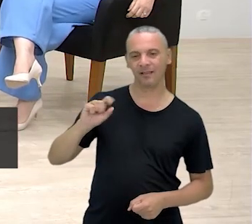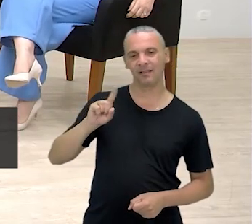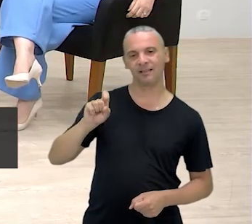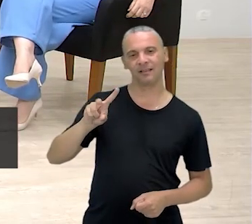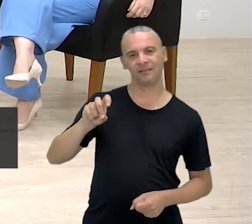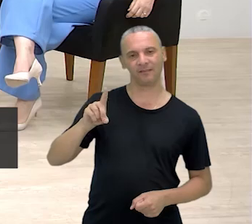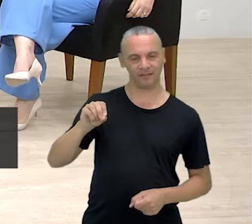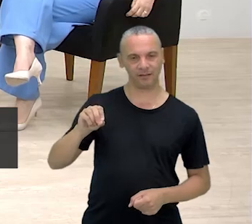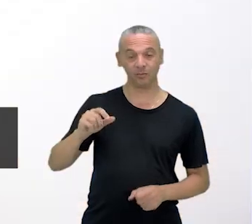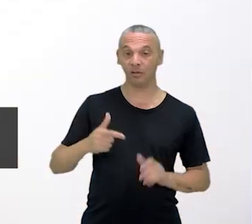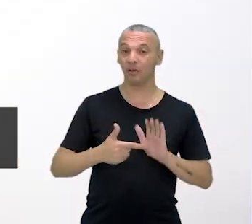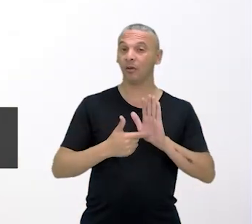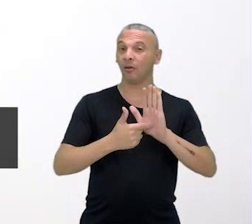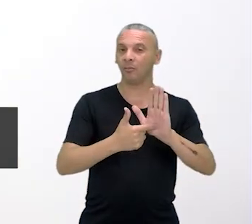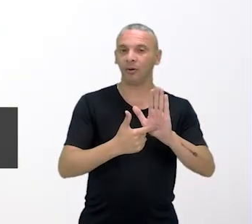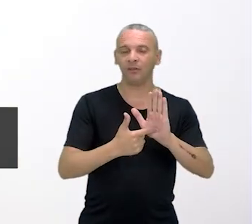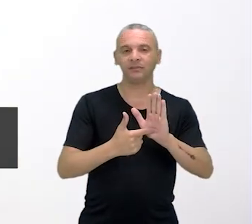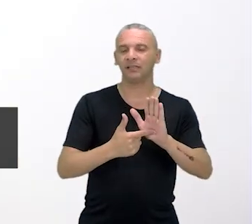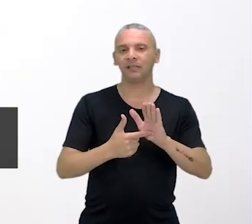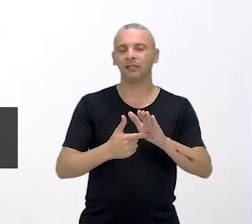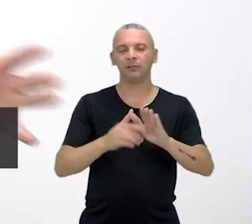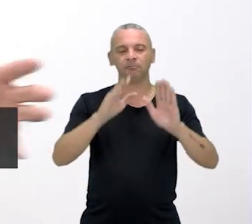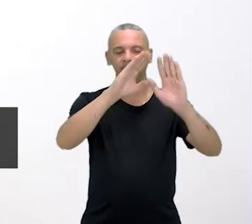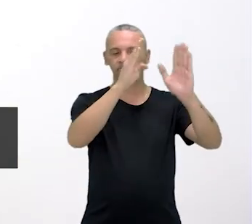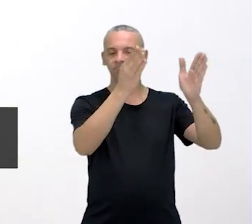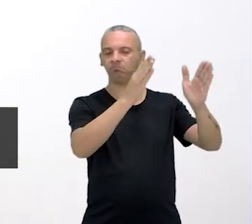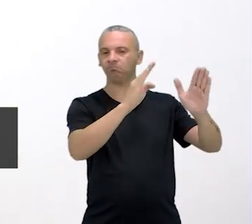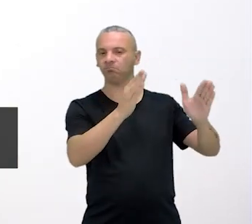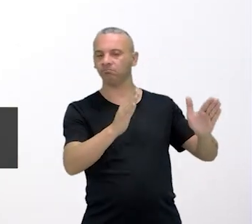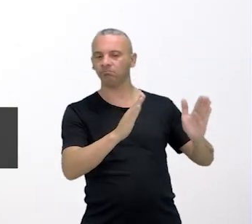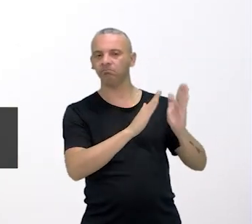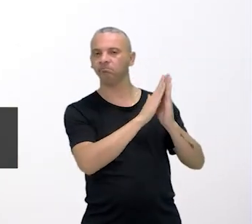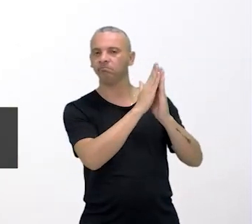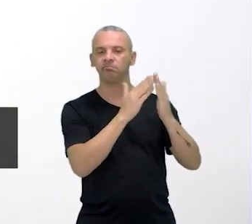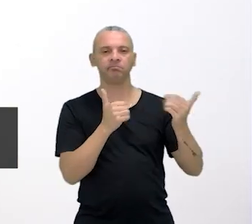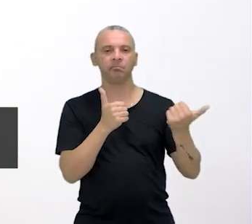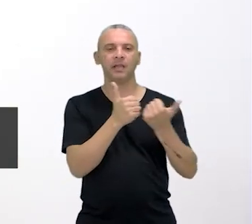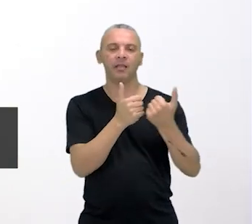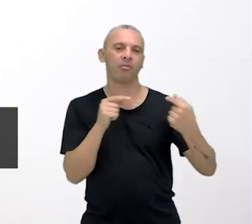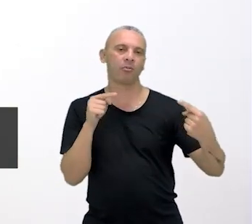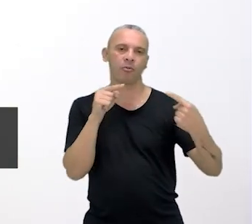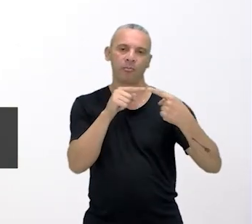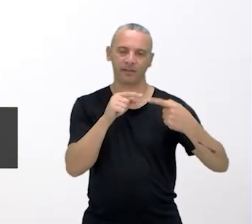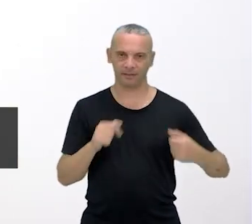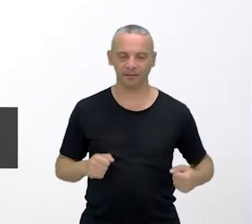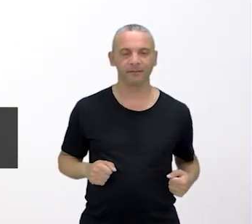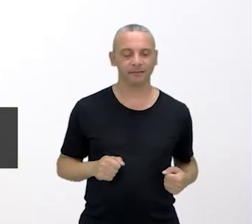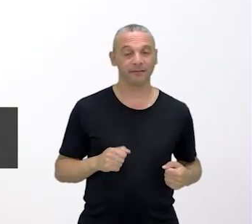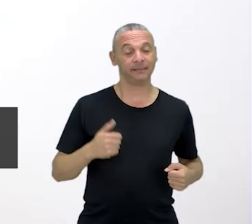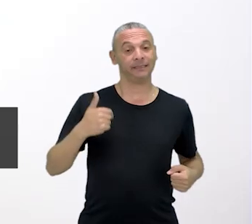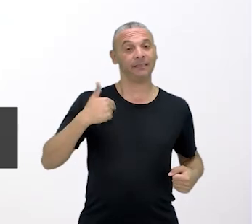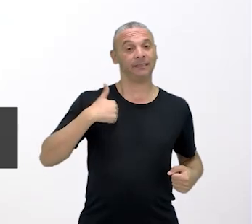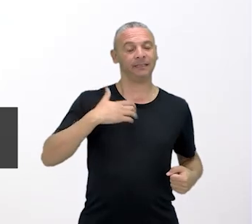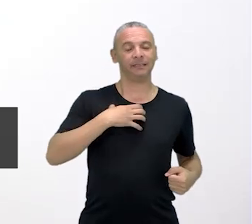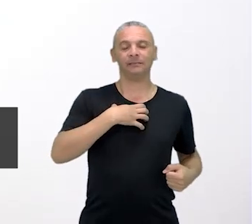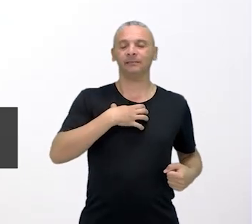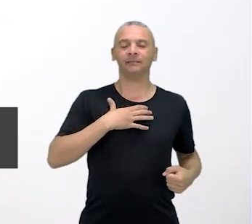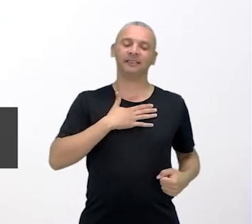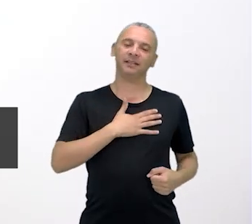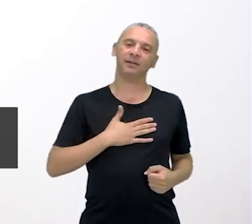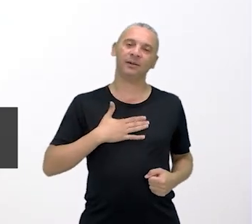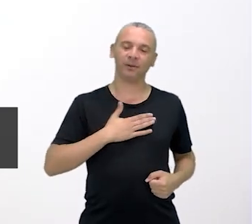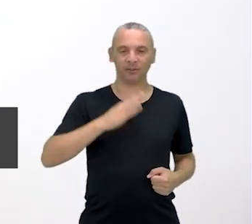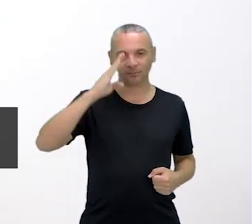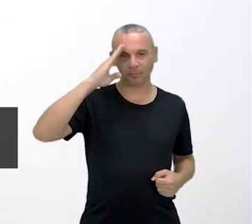tão escancarada a sexualidade numa época mais ou menos próxima, né? Então, eu passo a gostar mais